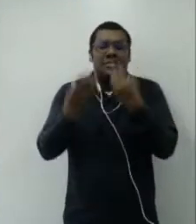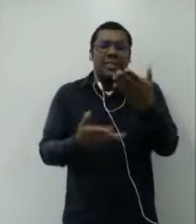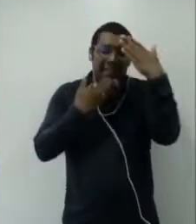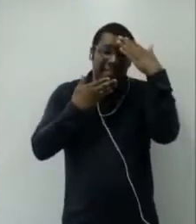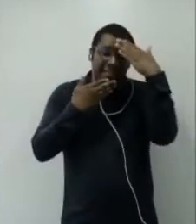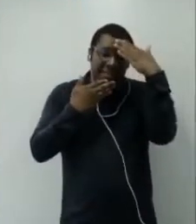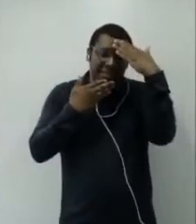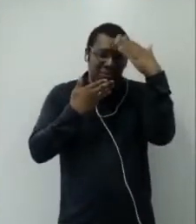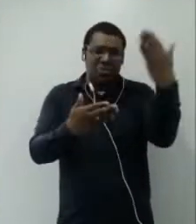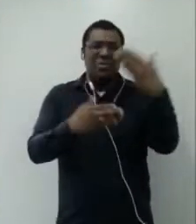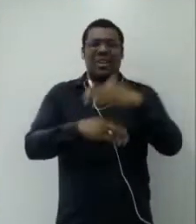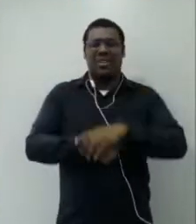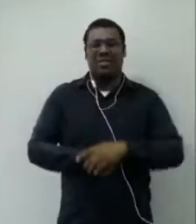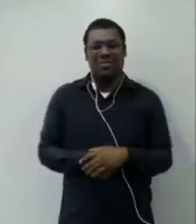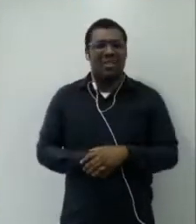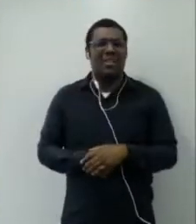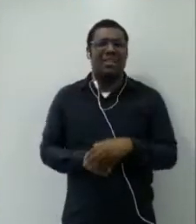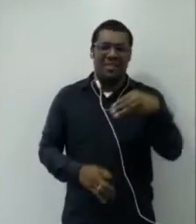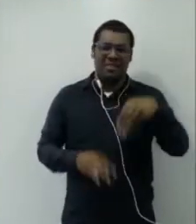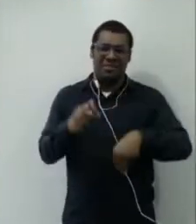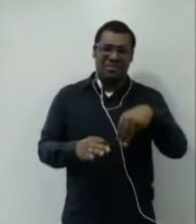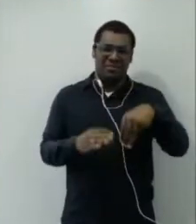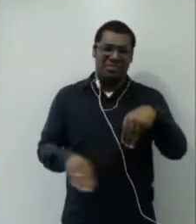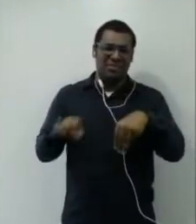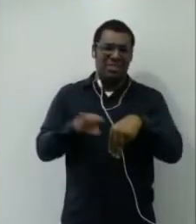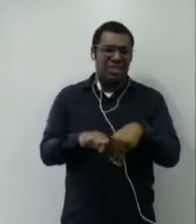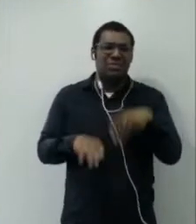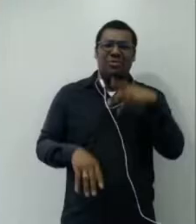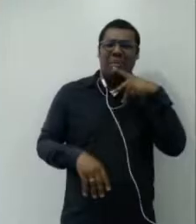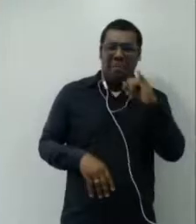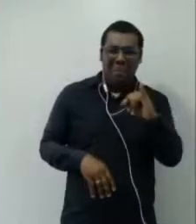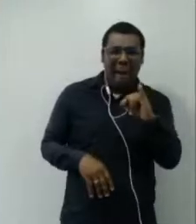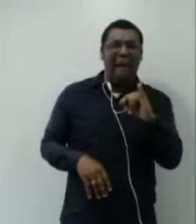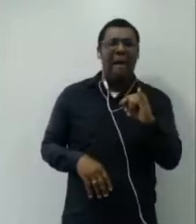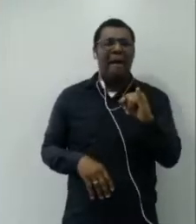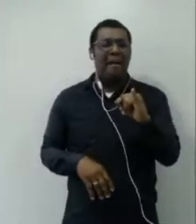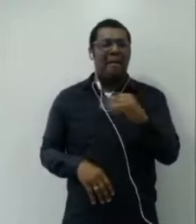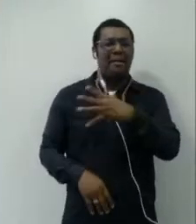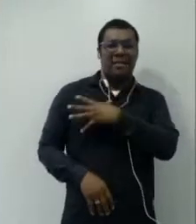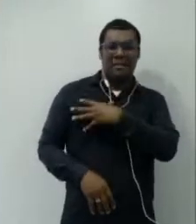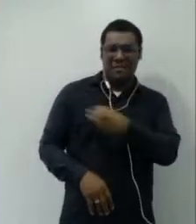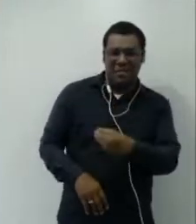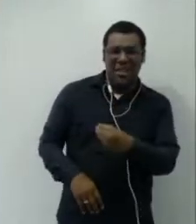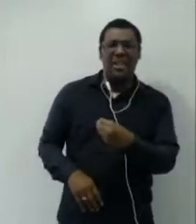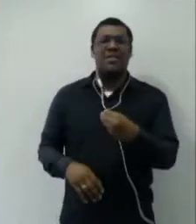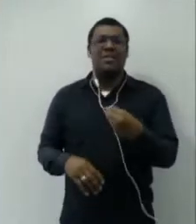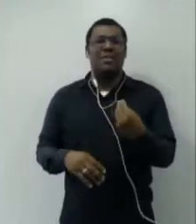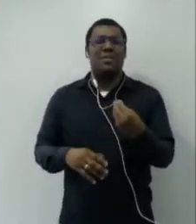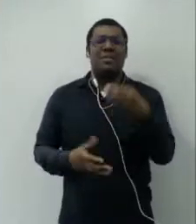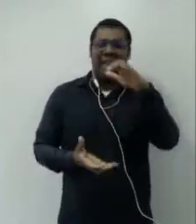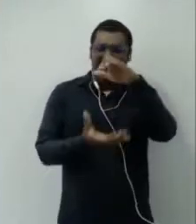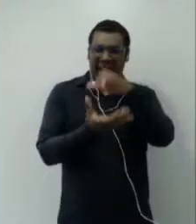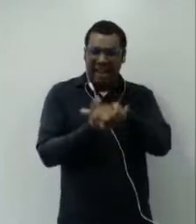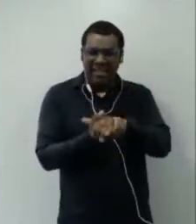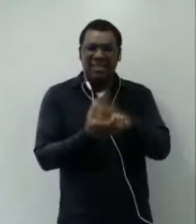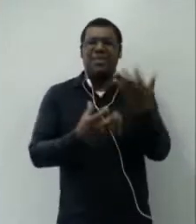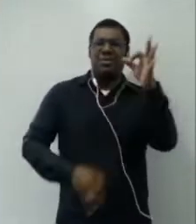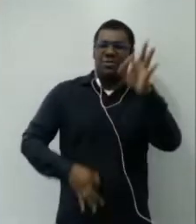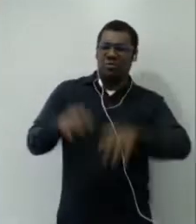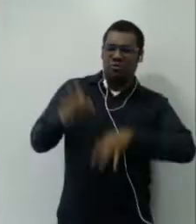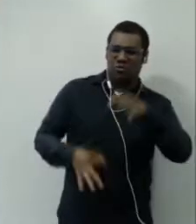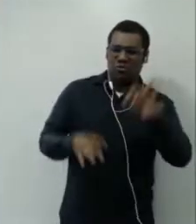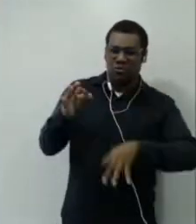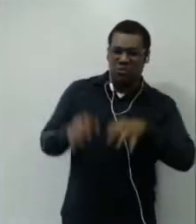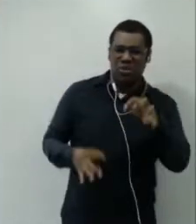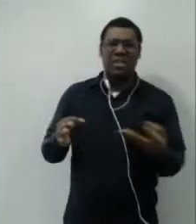de filho, pai, marido, irmão, juiz,